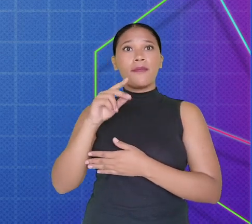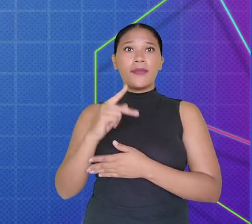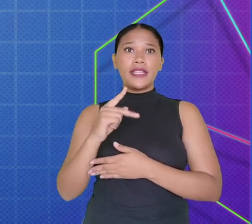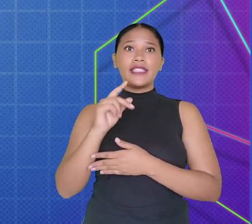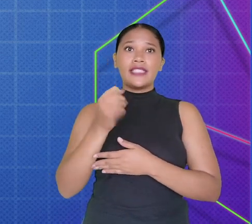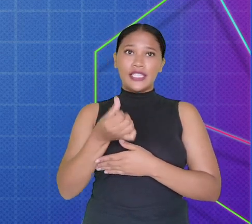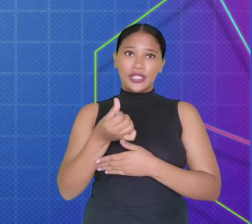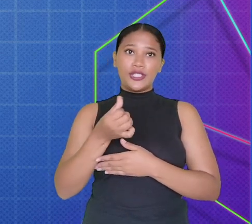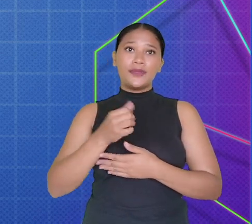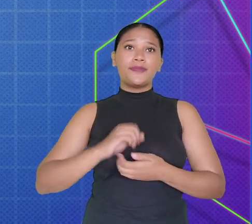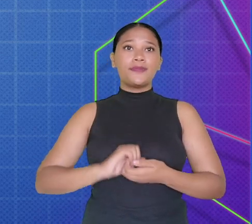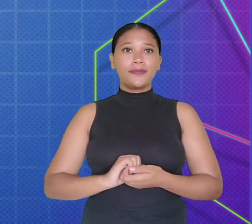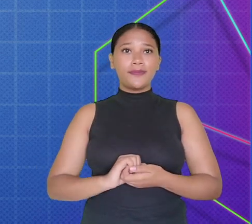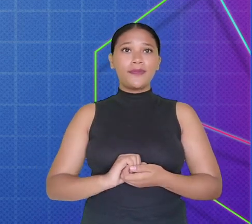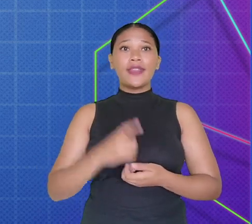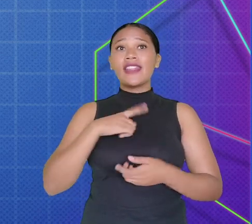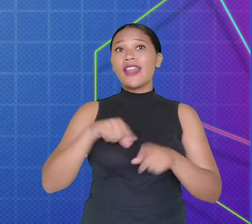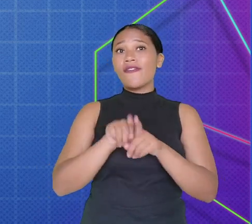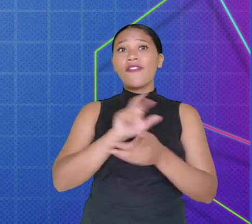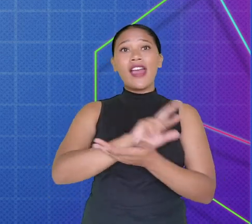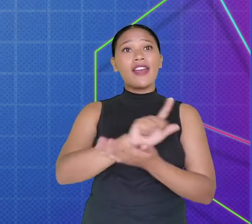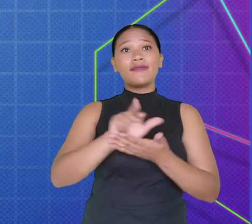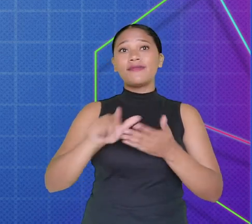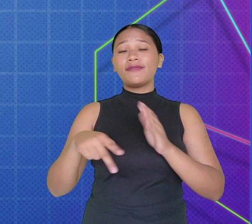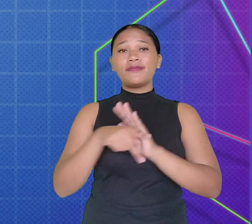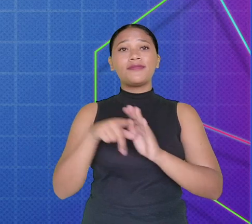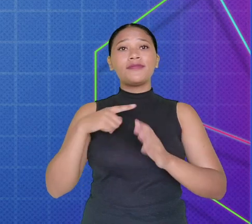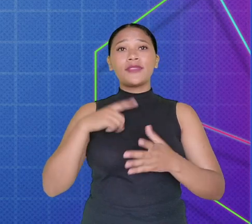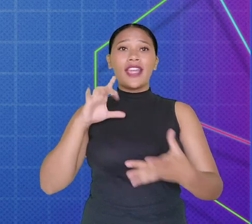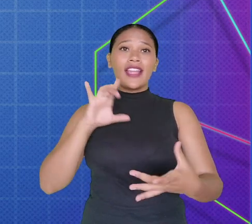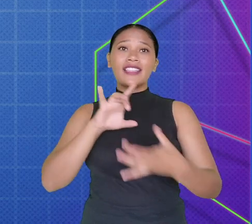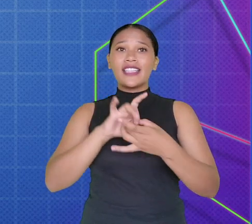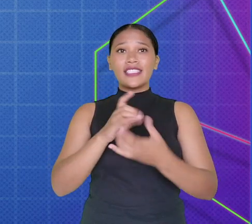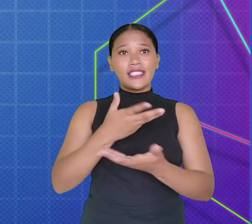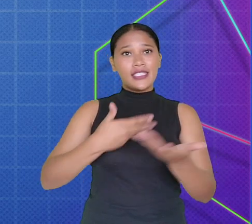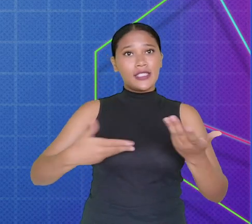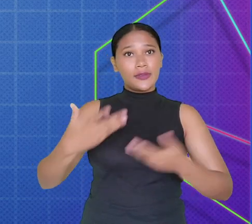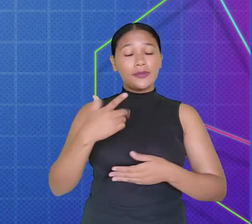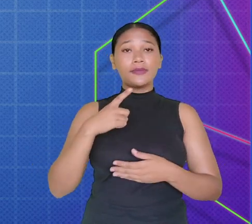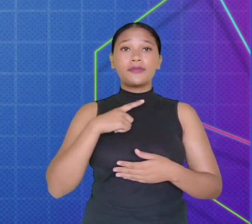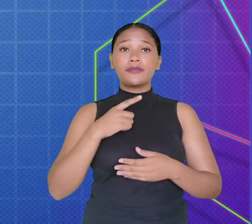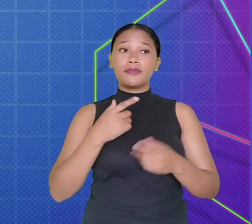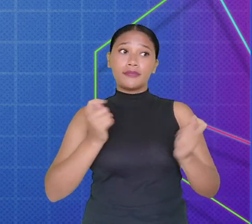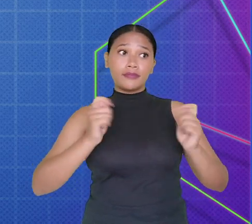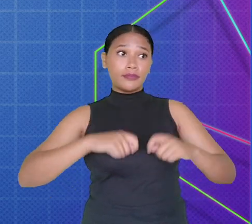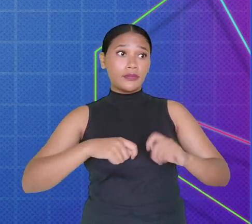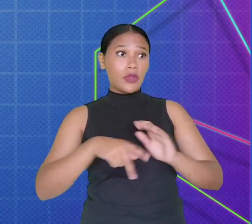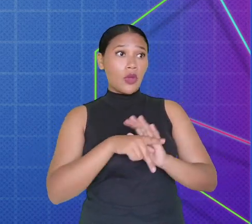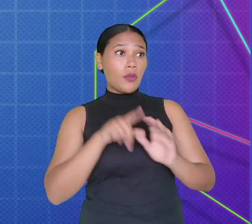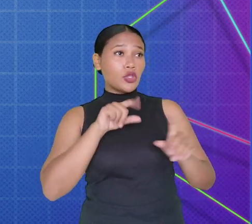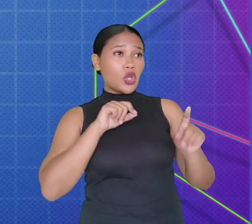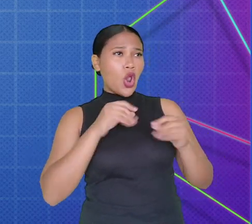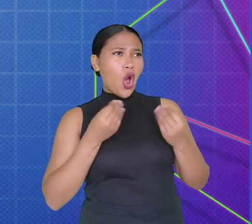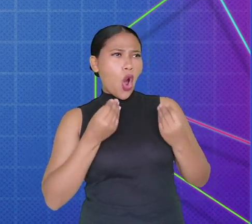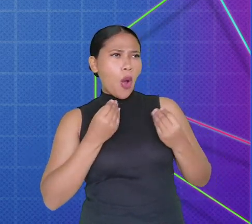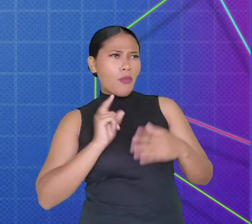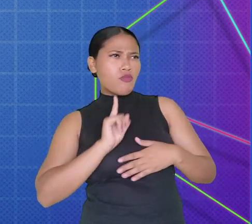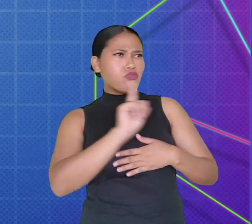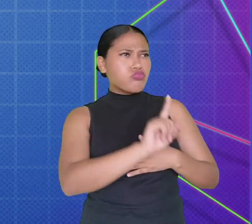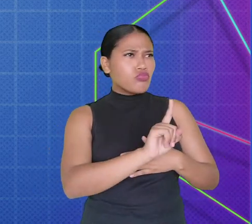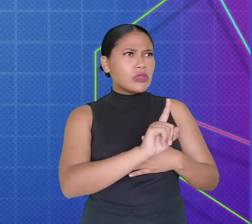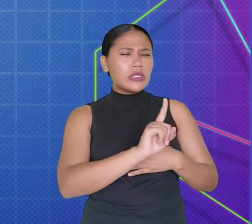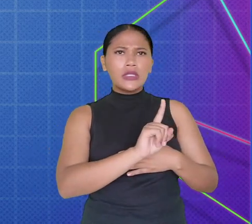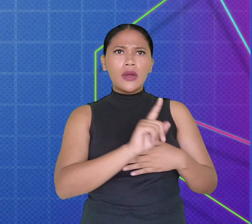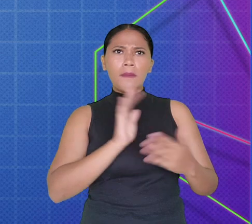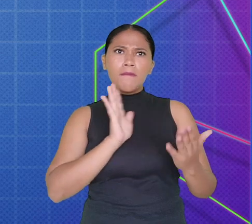jogáveis, NPCs. Alguns jogos oferecem uma grande variedade de opções de interação, permitindo que o jogador escolha como